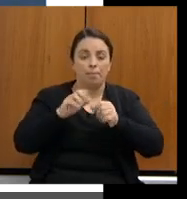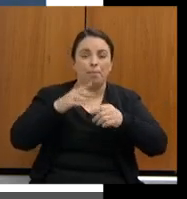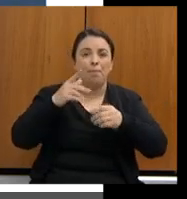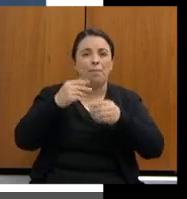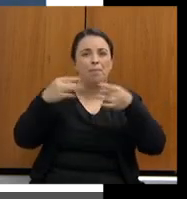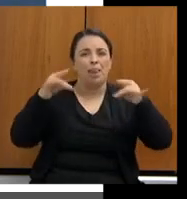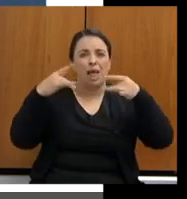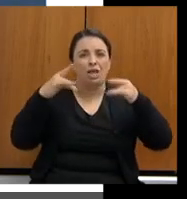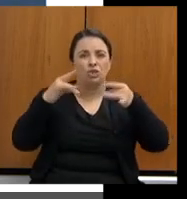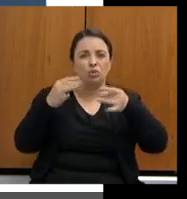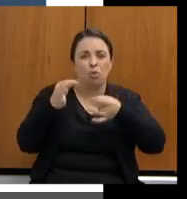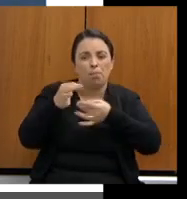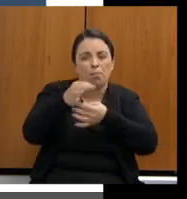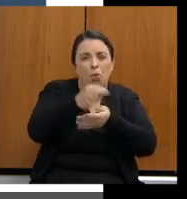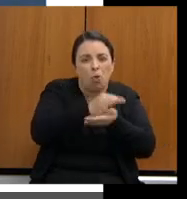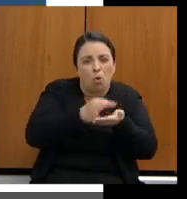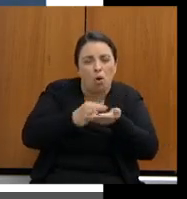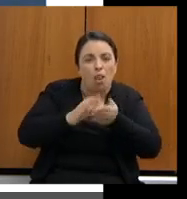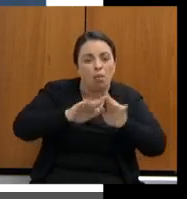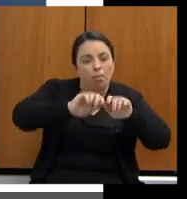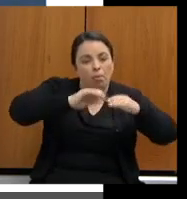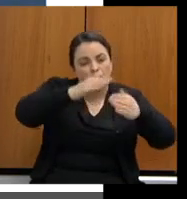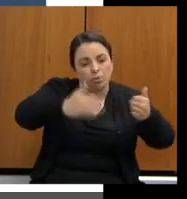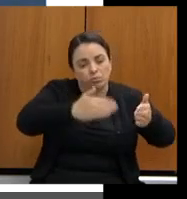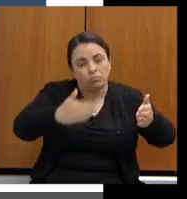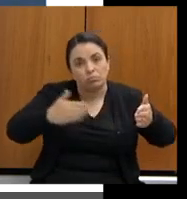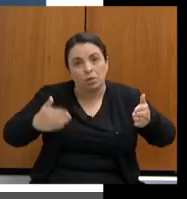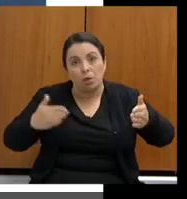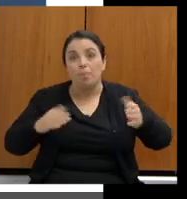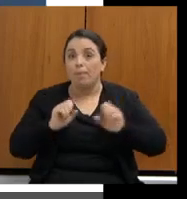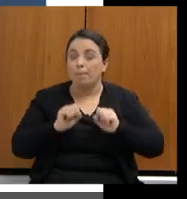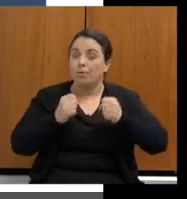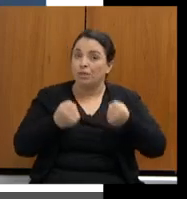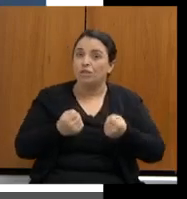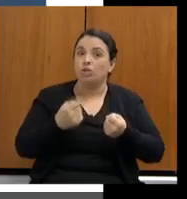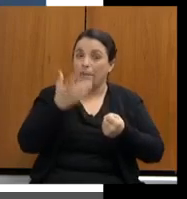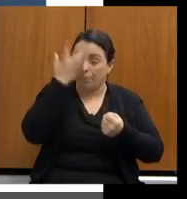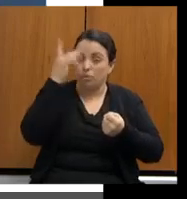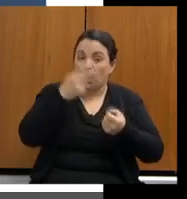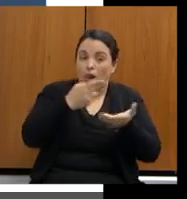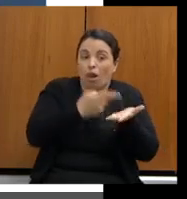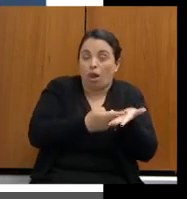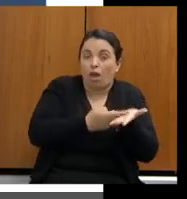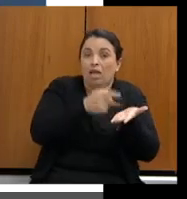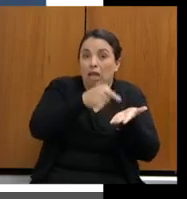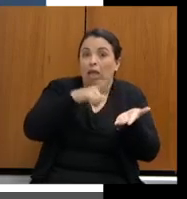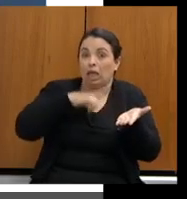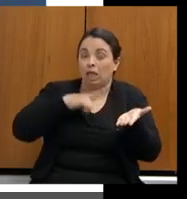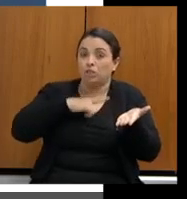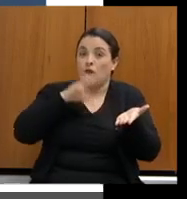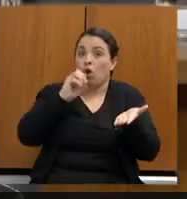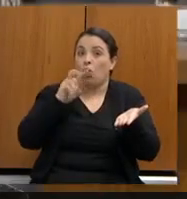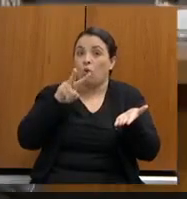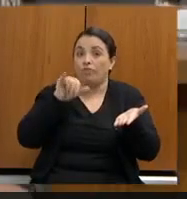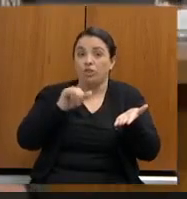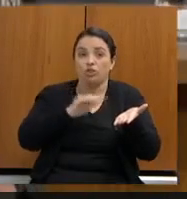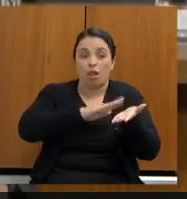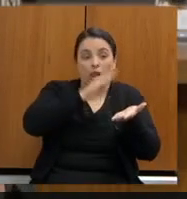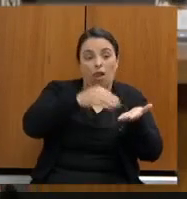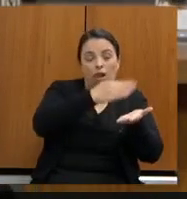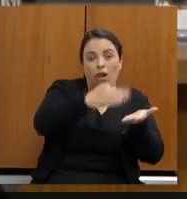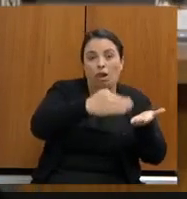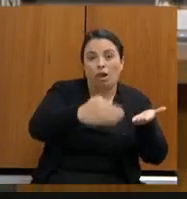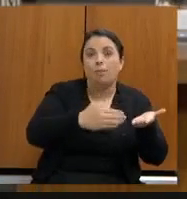guarnição que estava transportando uma pessoa uma vítima um paciente com covid-19 um